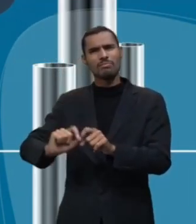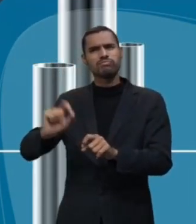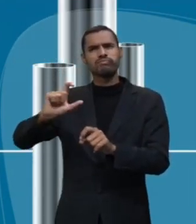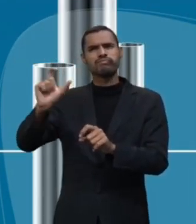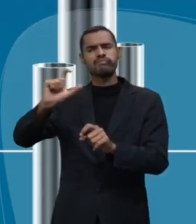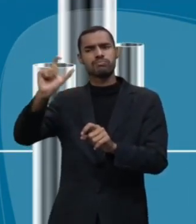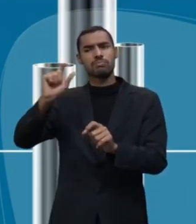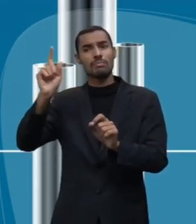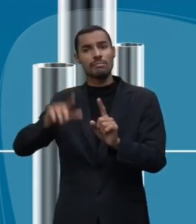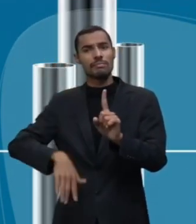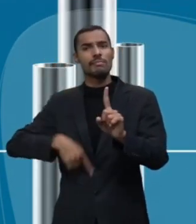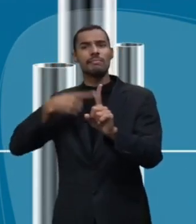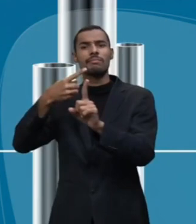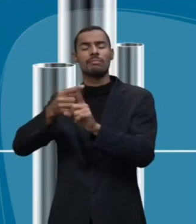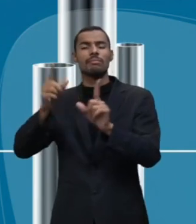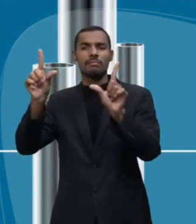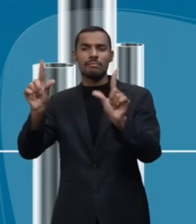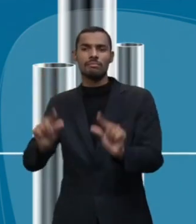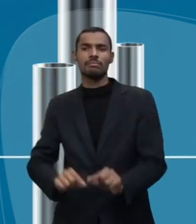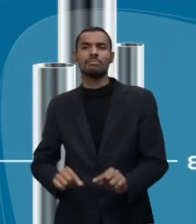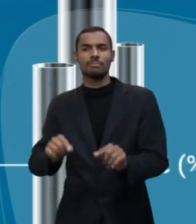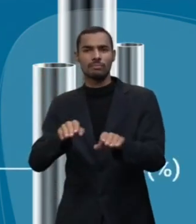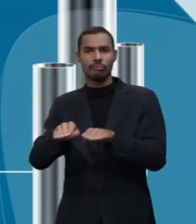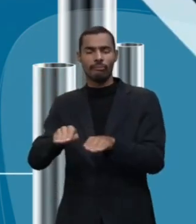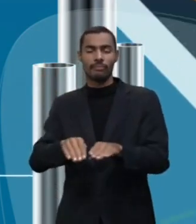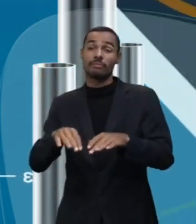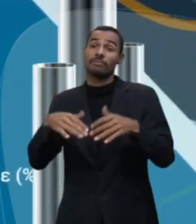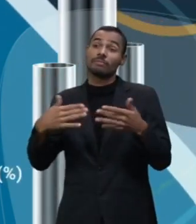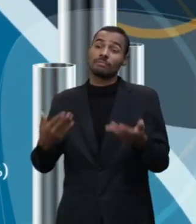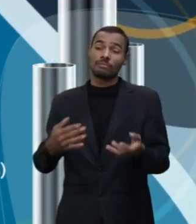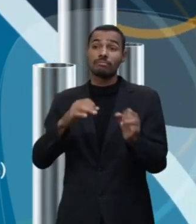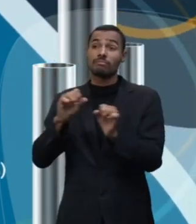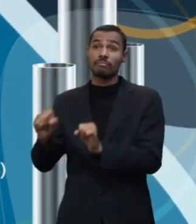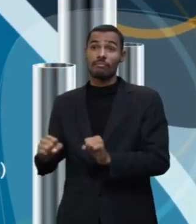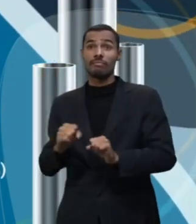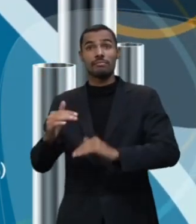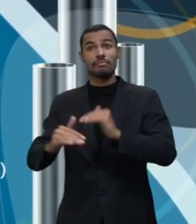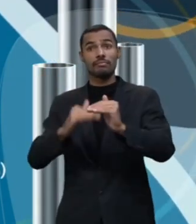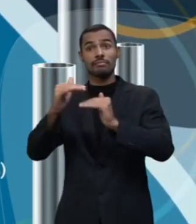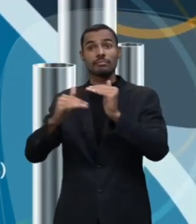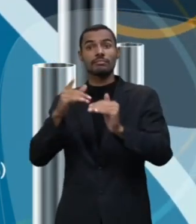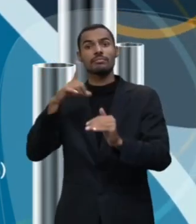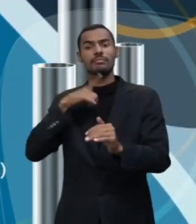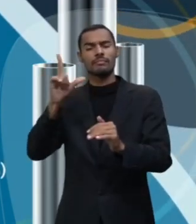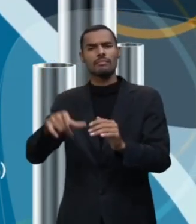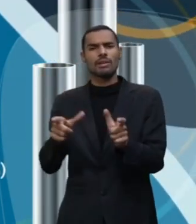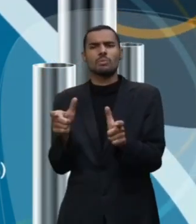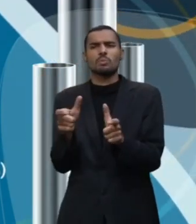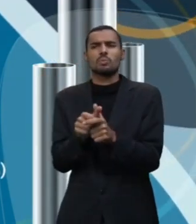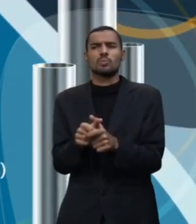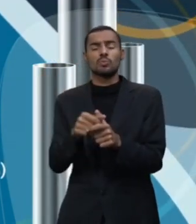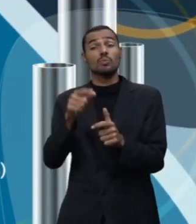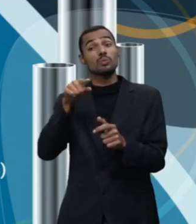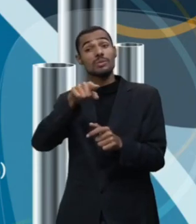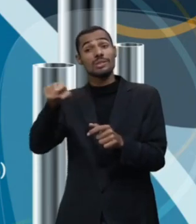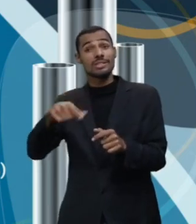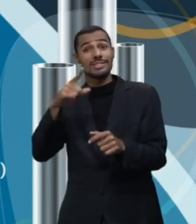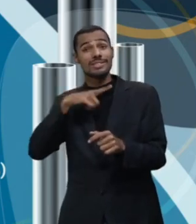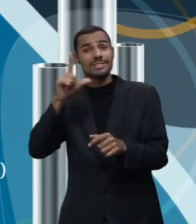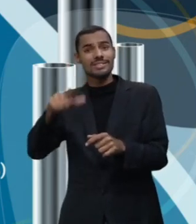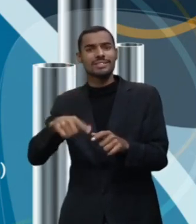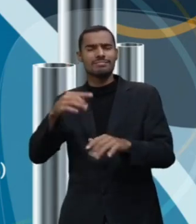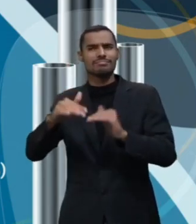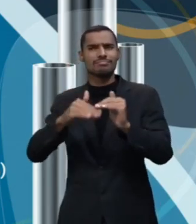de deformação com uma pequena variação de tensão. Ou então, ele pode evoluir para uma fase de encruamento, quando ele passa por